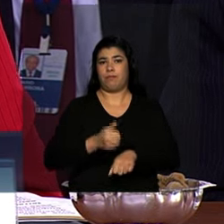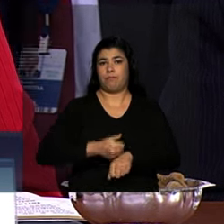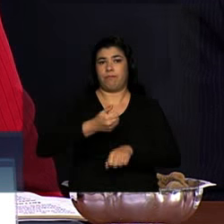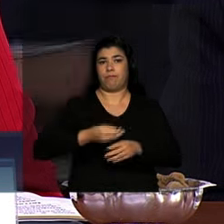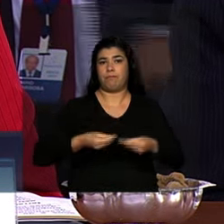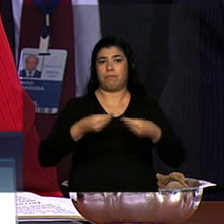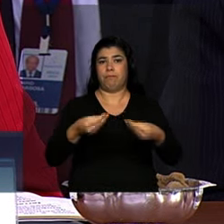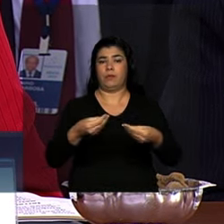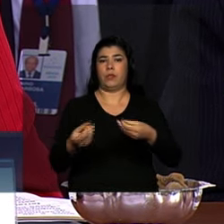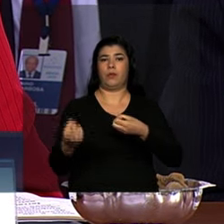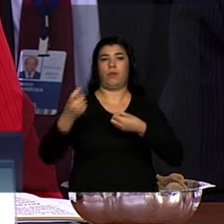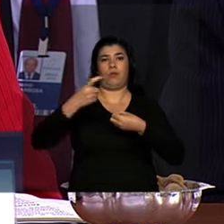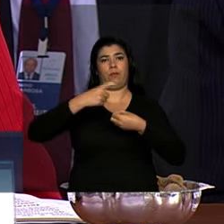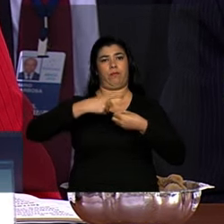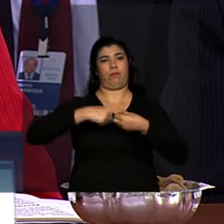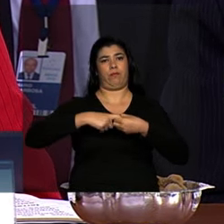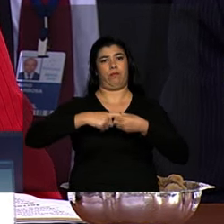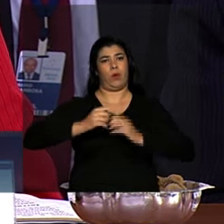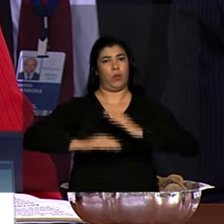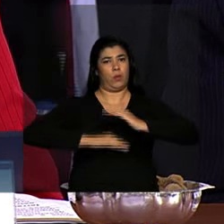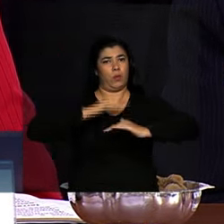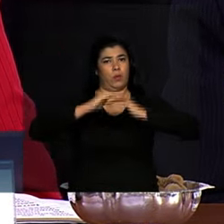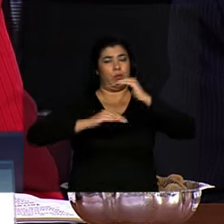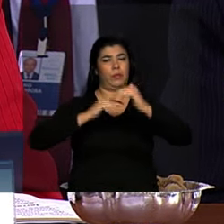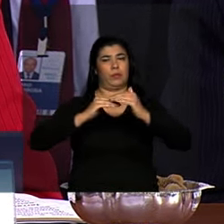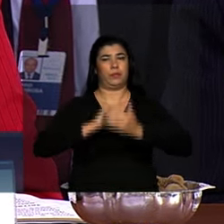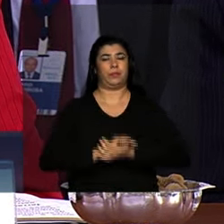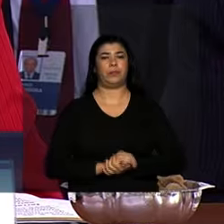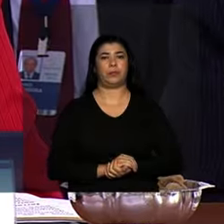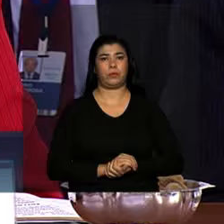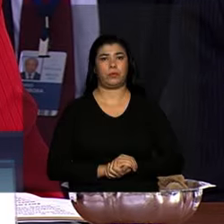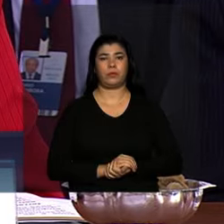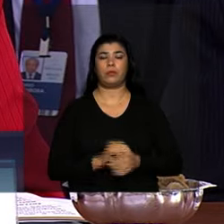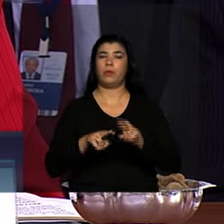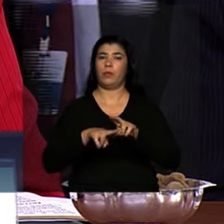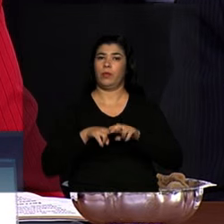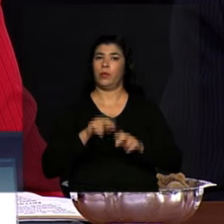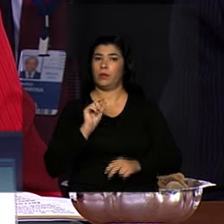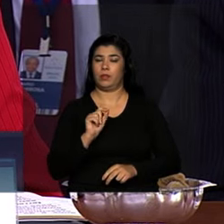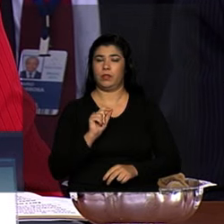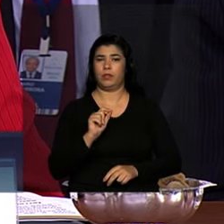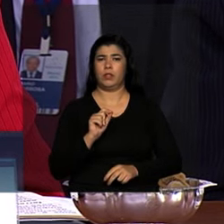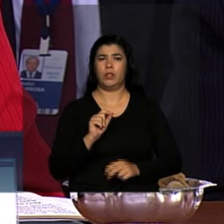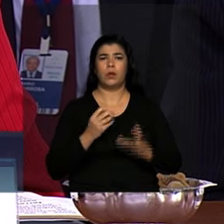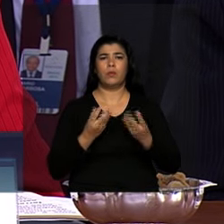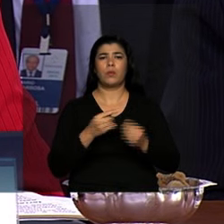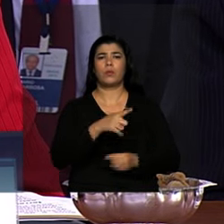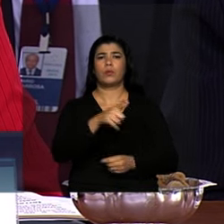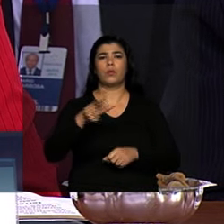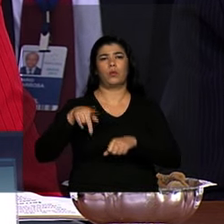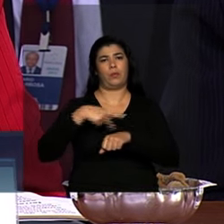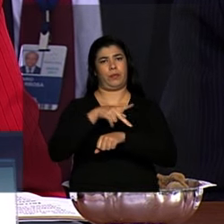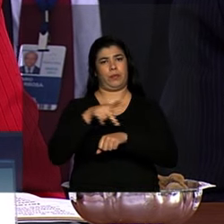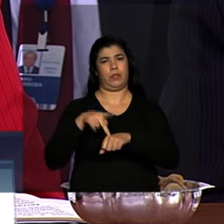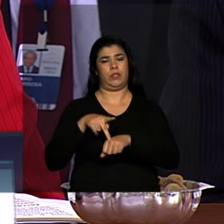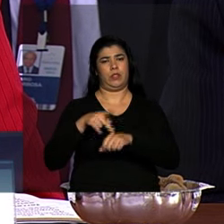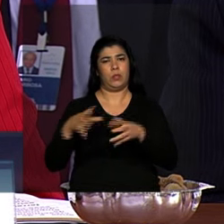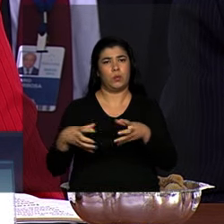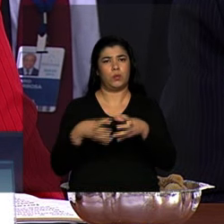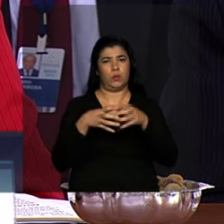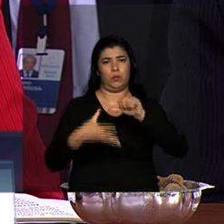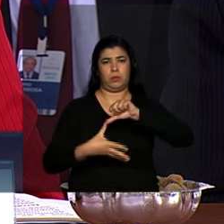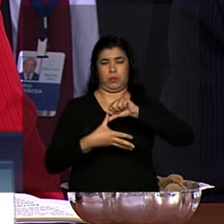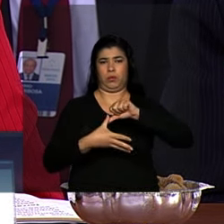a retomada do crescimento. Por essa razão, muitos de nossos países